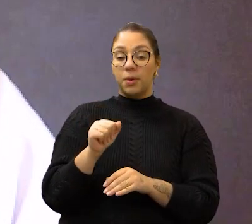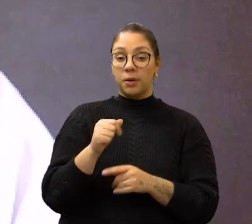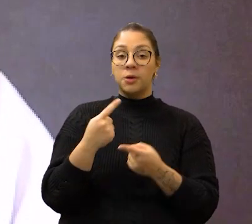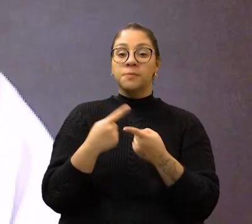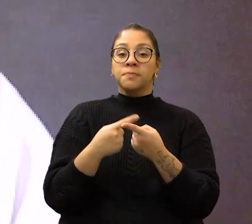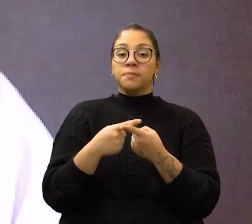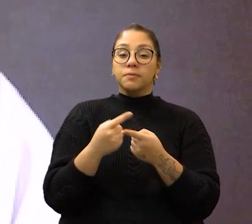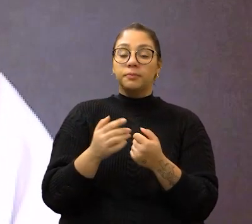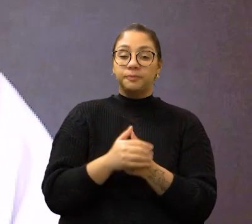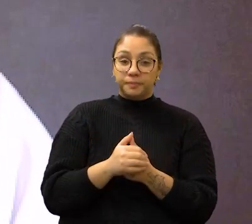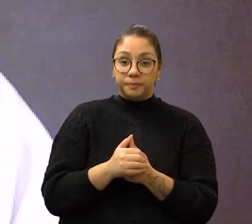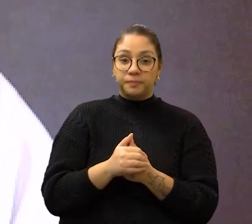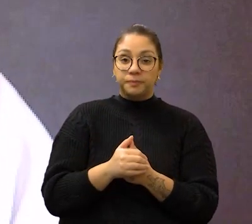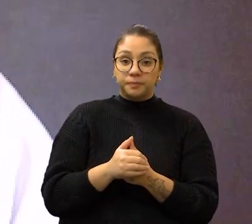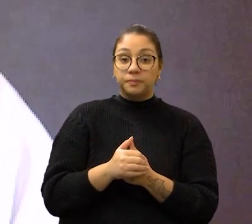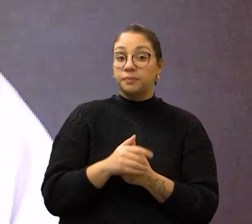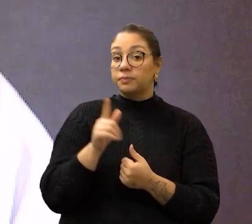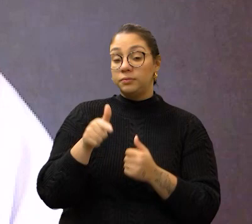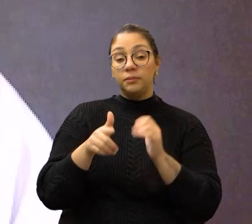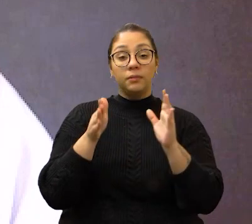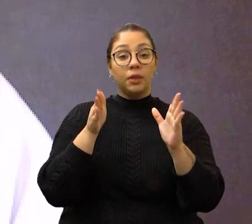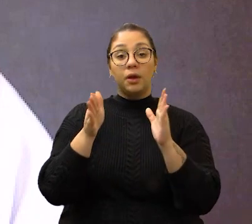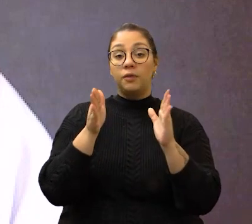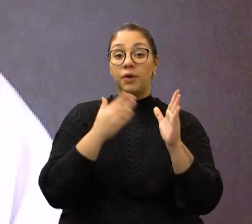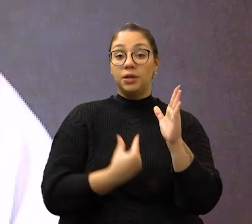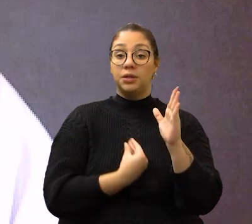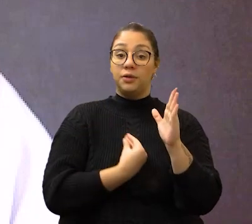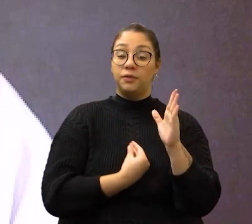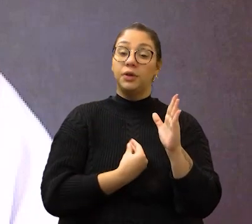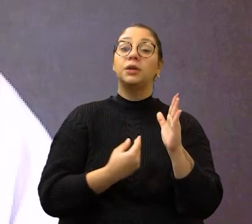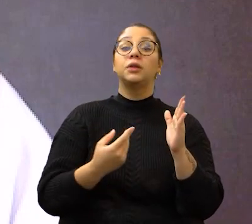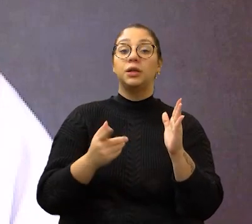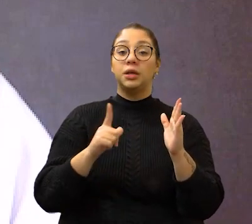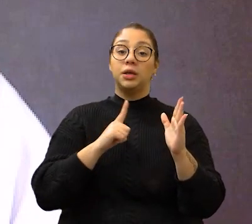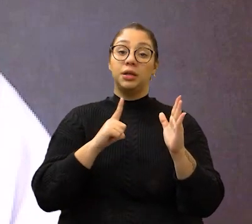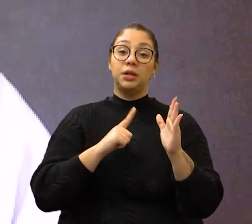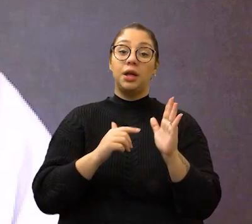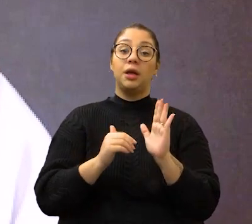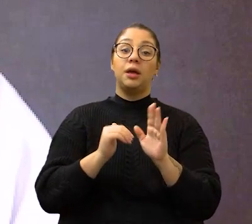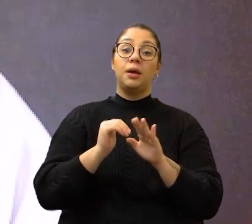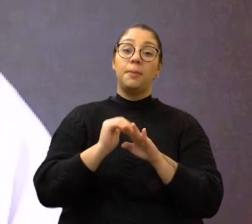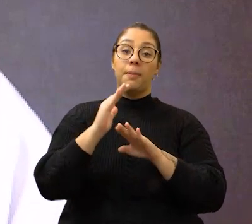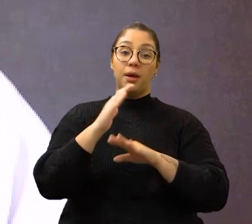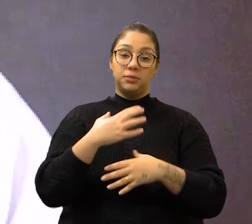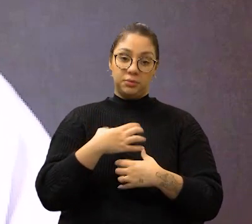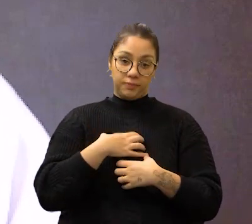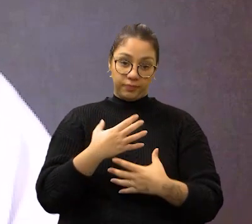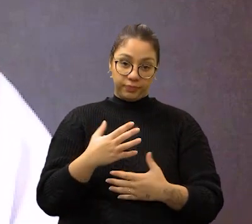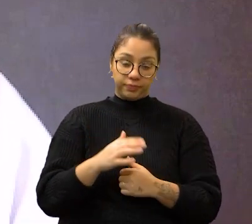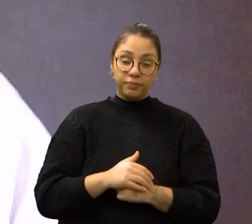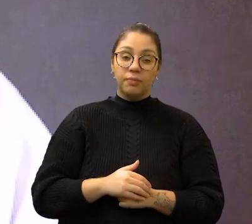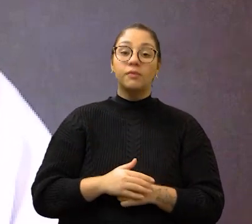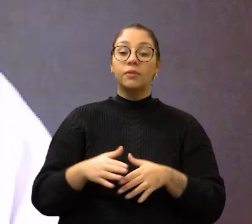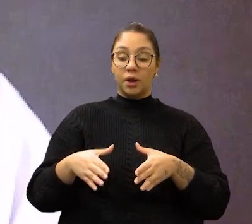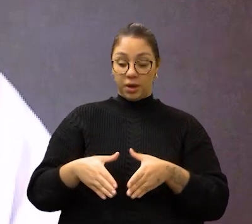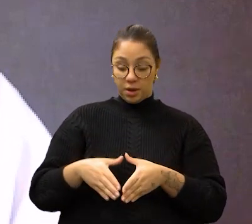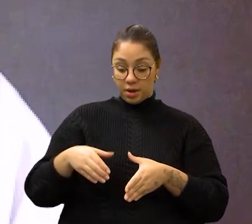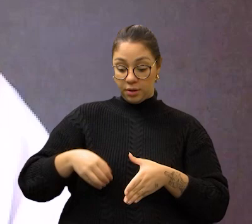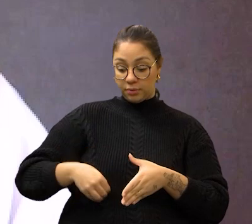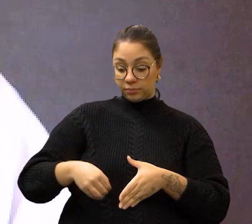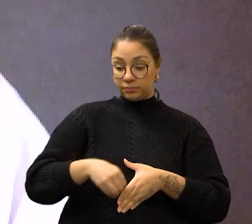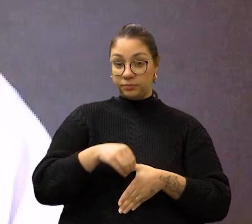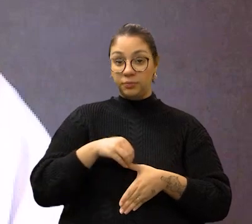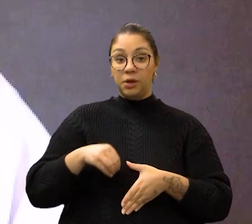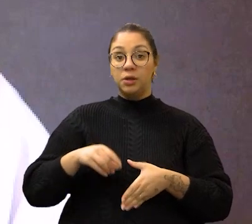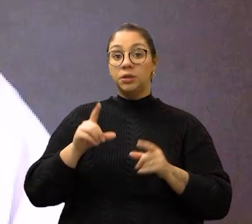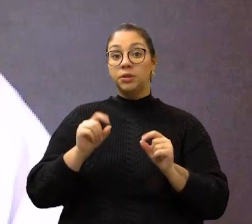ser aquela fase da vida onde ela apresenta mais sintomas. Porque são tumores que normalmente são o que a gente